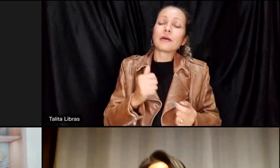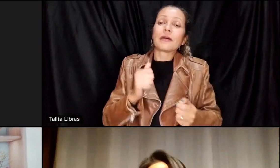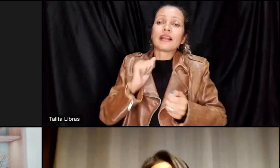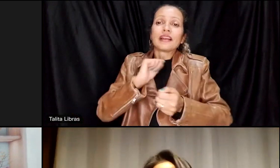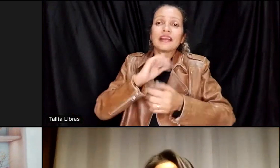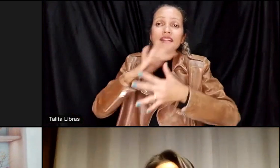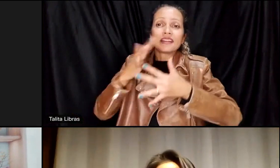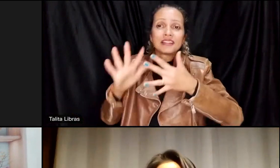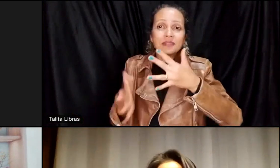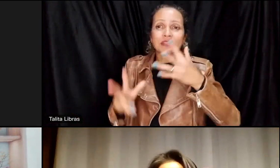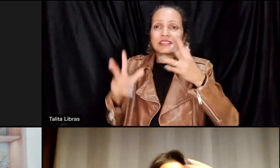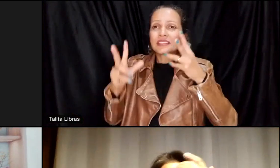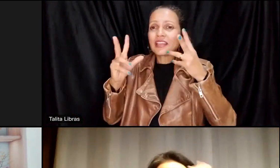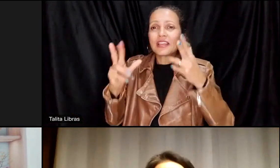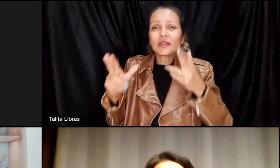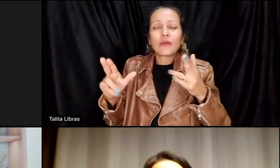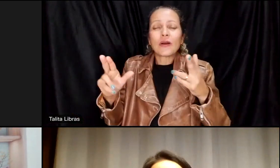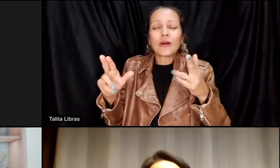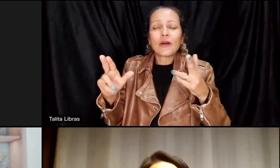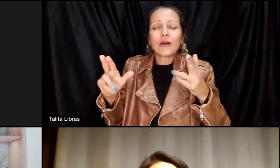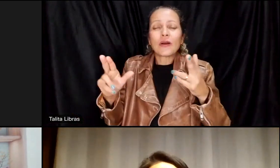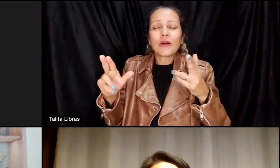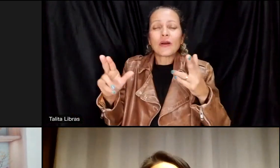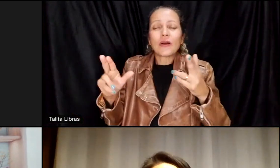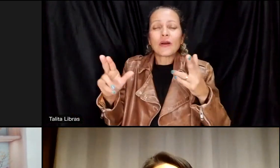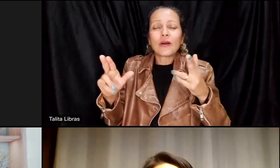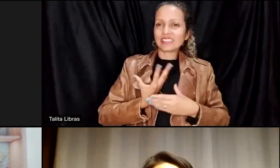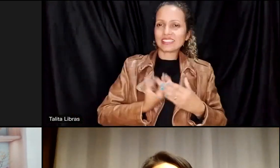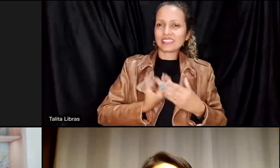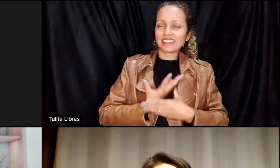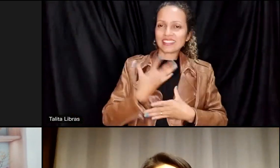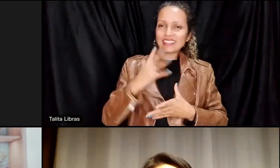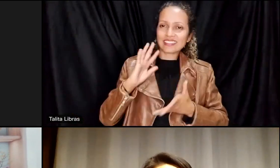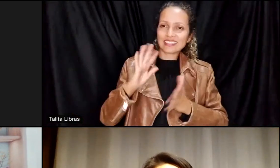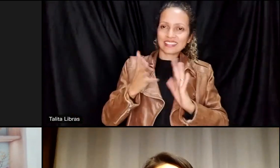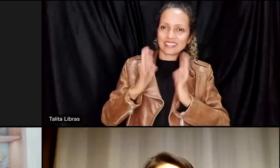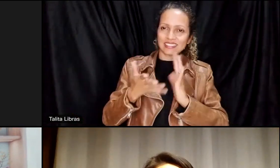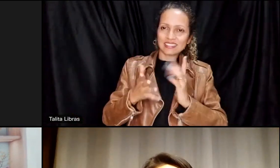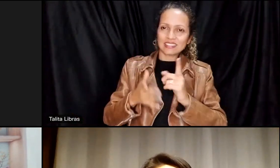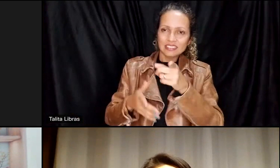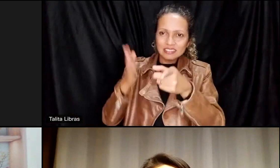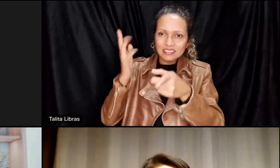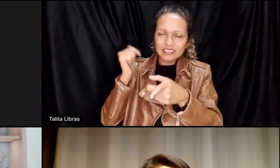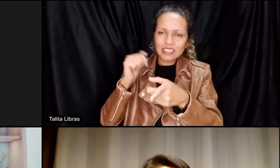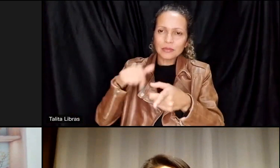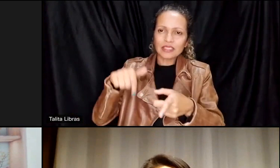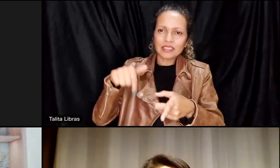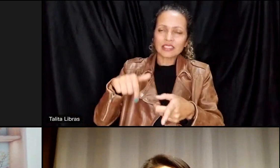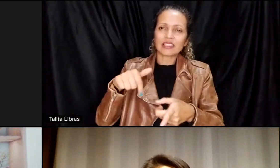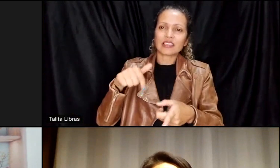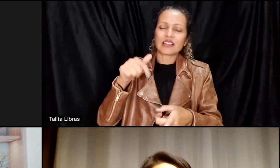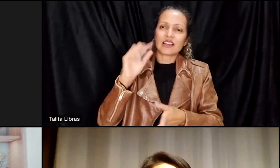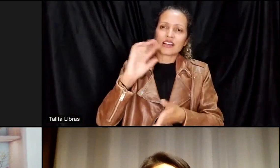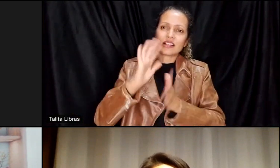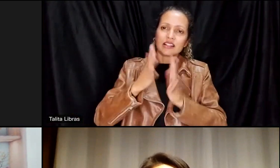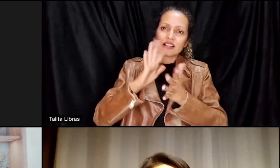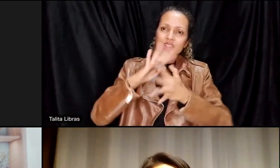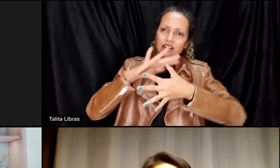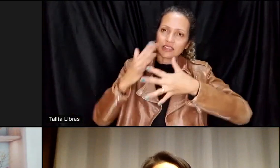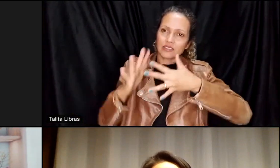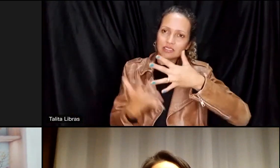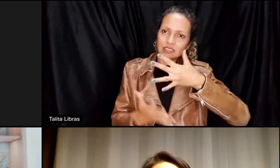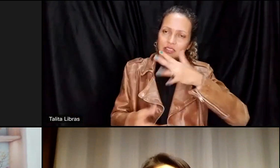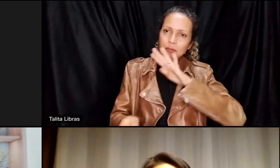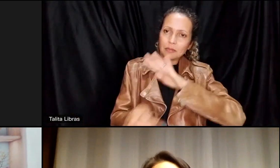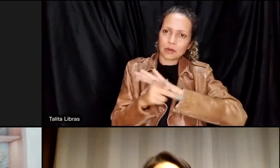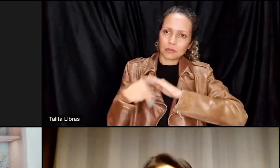Verdade. E se você sabe, a língua de sinais brasileira é de um jeito, tem a